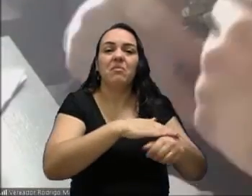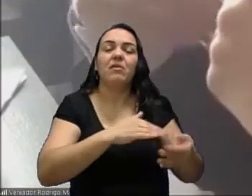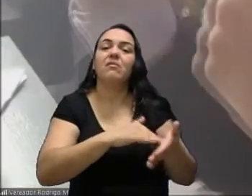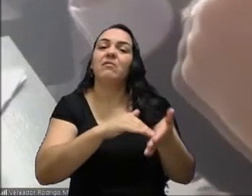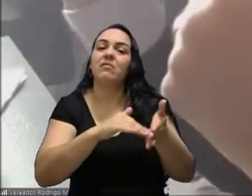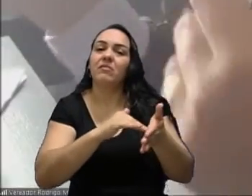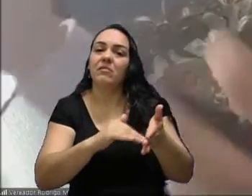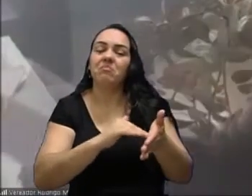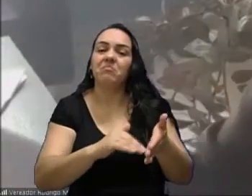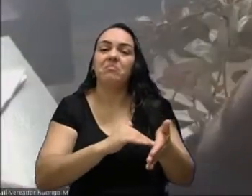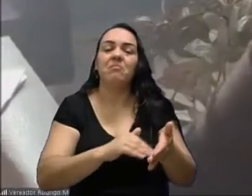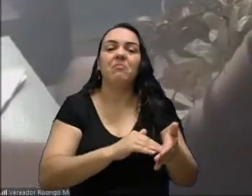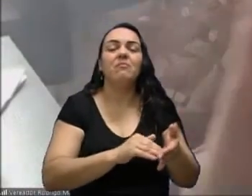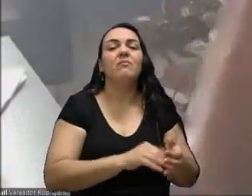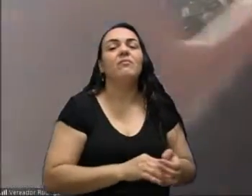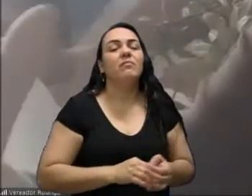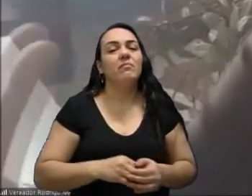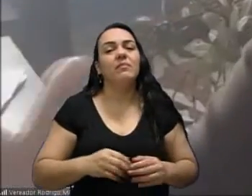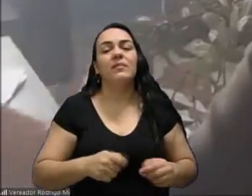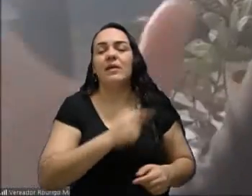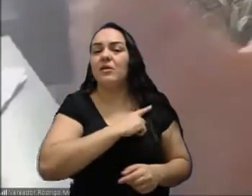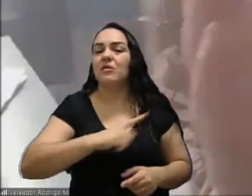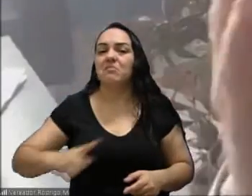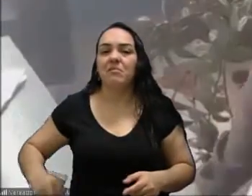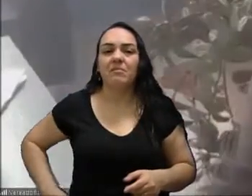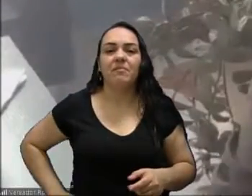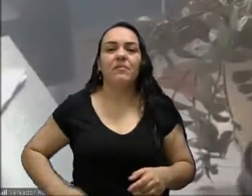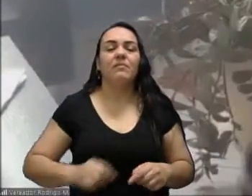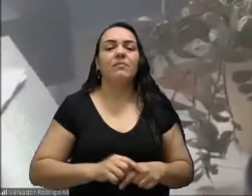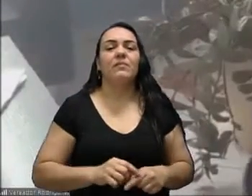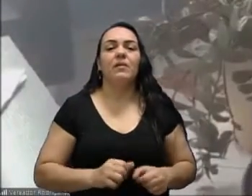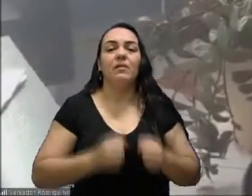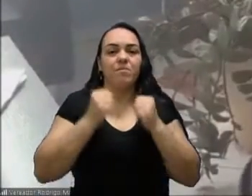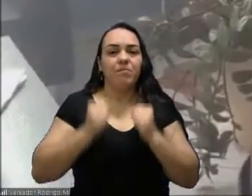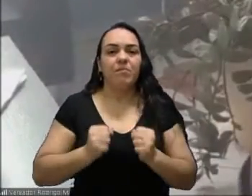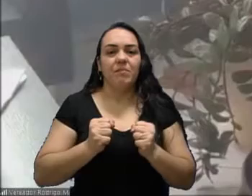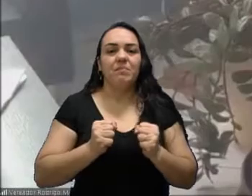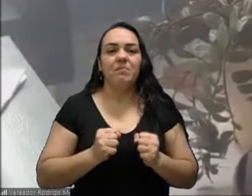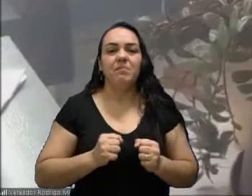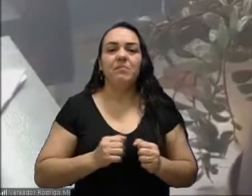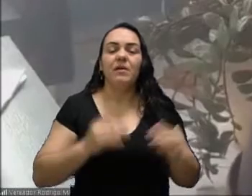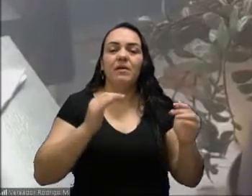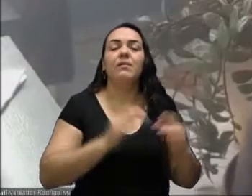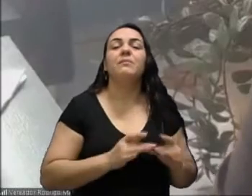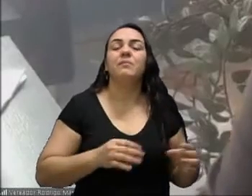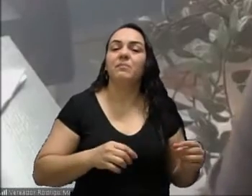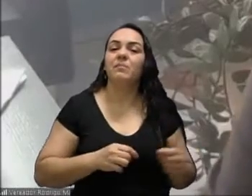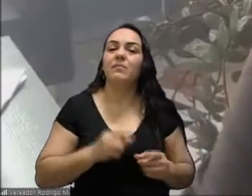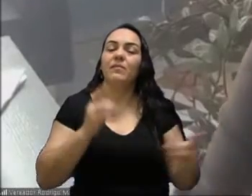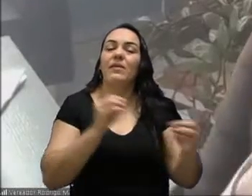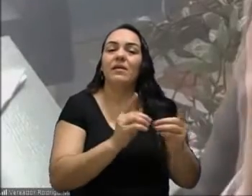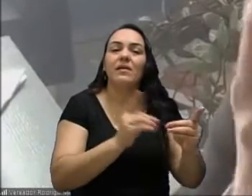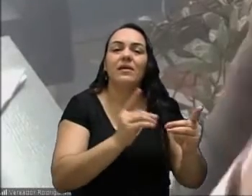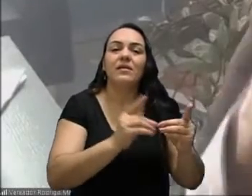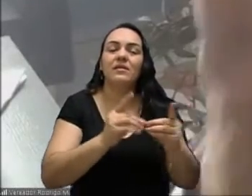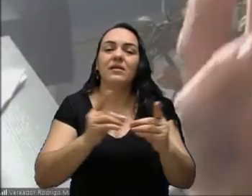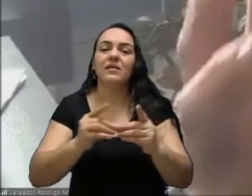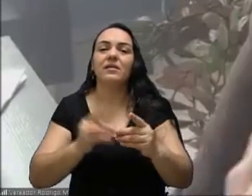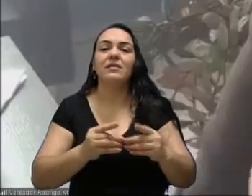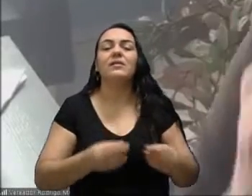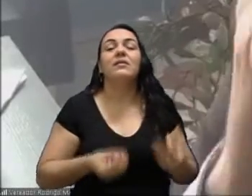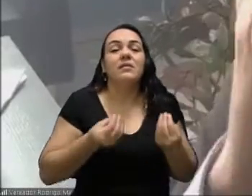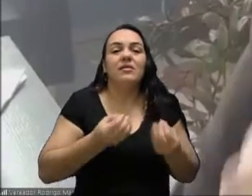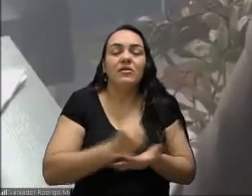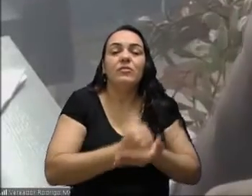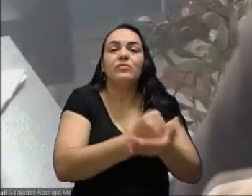Governo, ou Secretaria de Relações Institucionais, qualquer que seja, para que possa atender essa população e achar uma saída